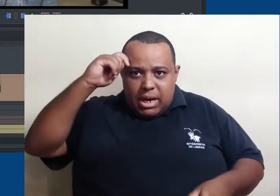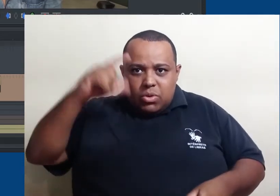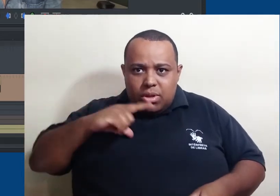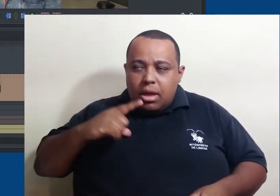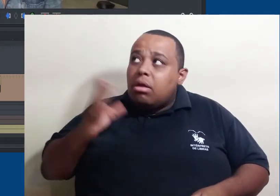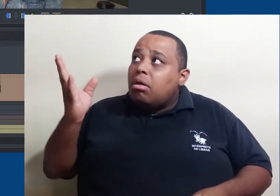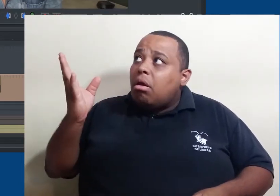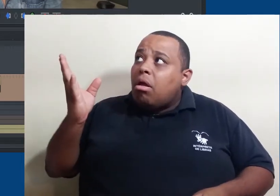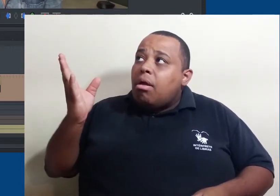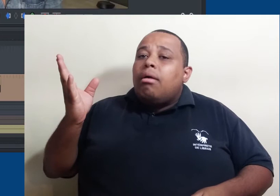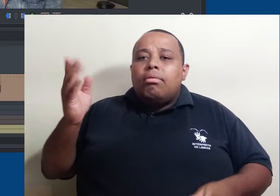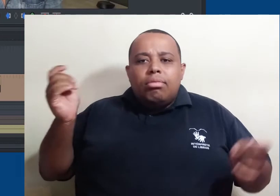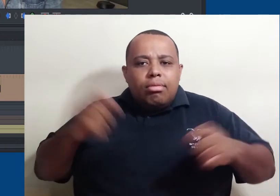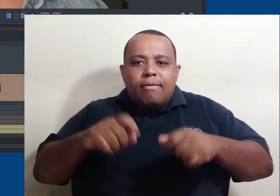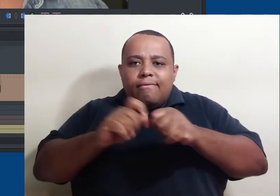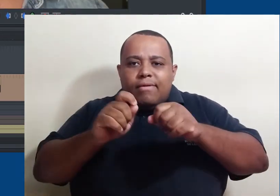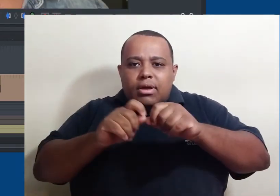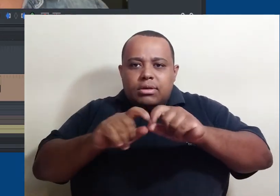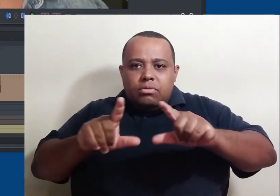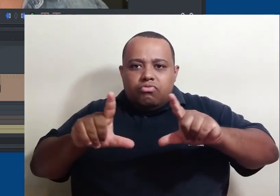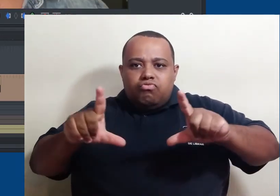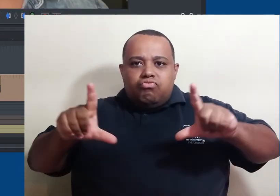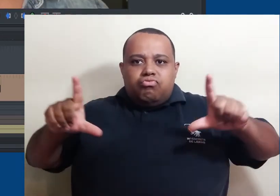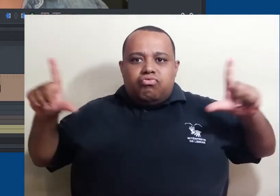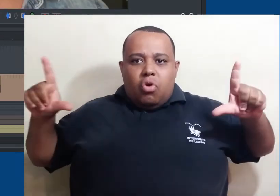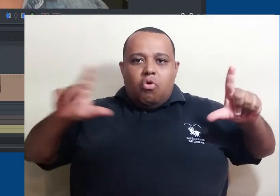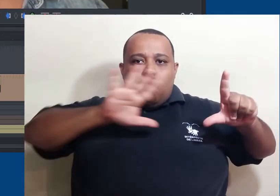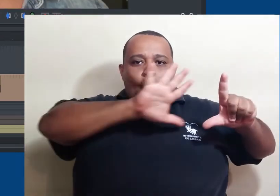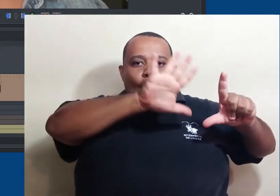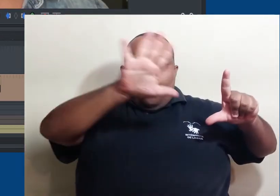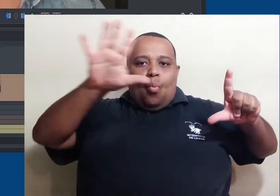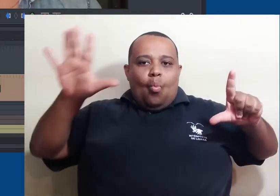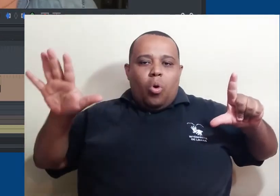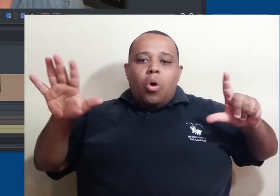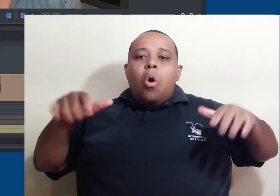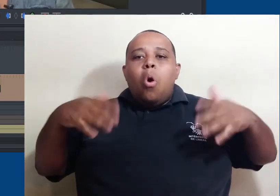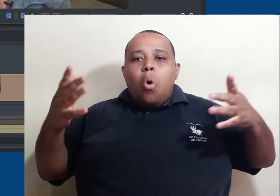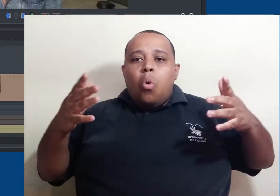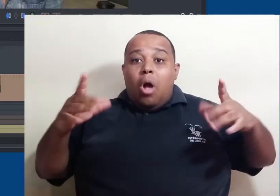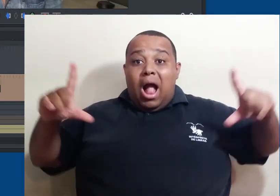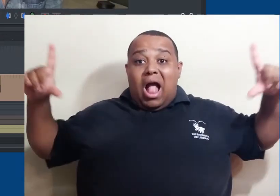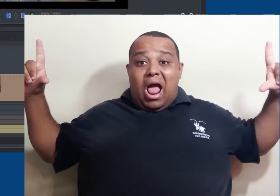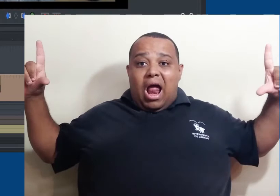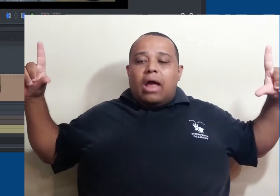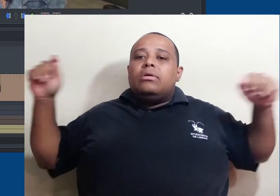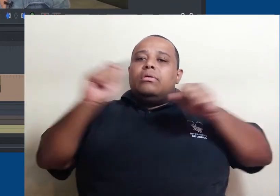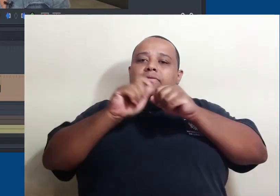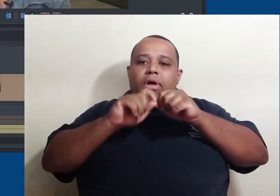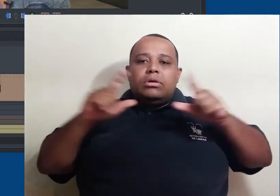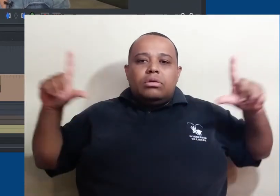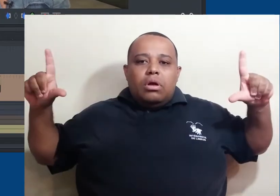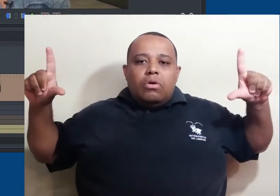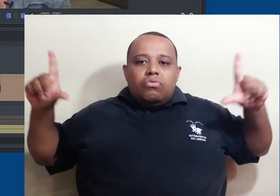ajustar ele até ele ocupar a tela toda. Ou às vezes você importou um vídeo muito grande, então você vai diminuir ele para ele caber dentro do seu